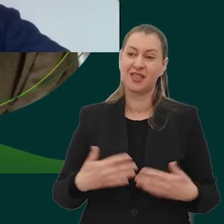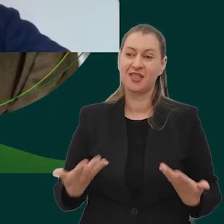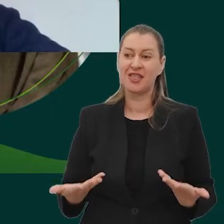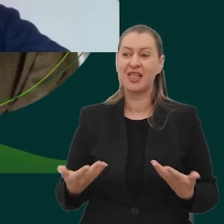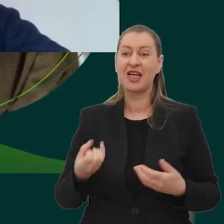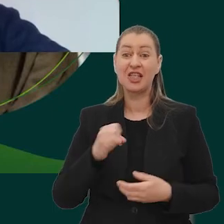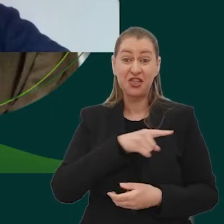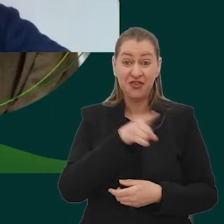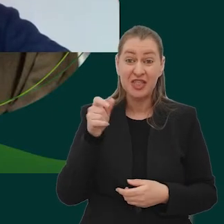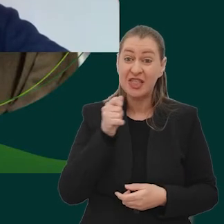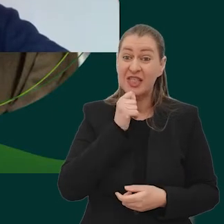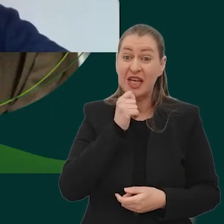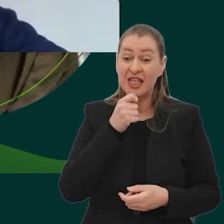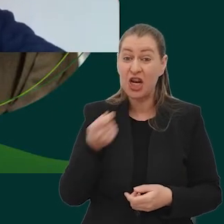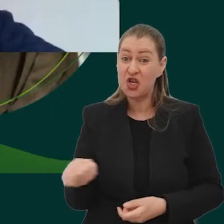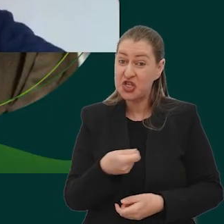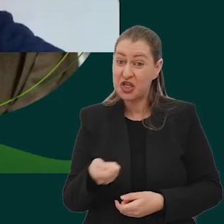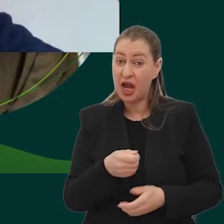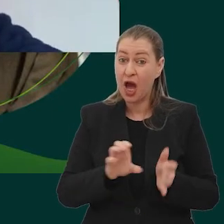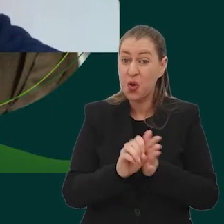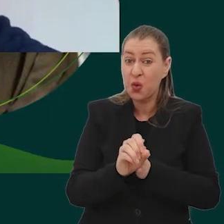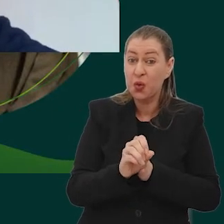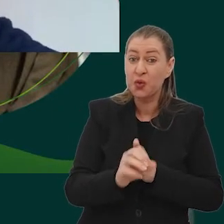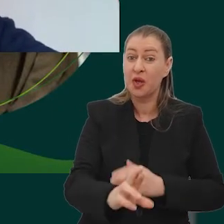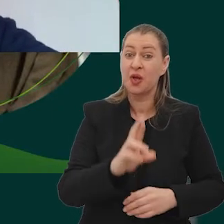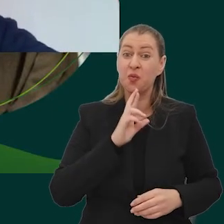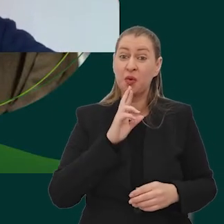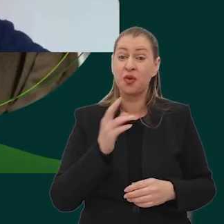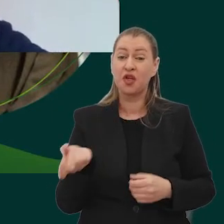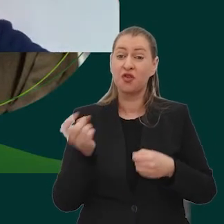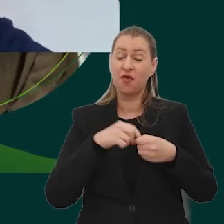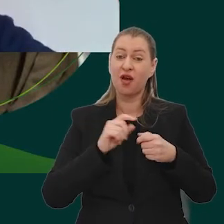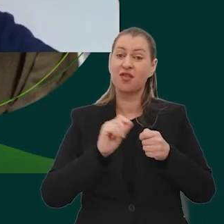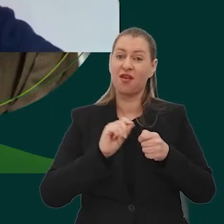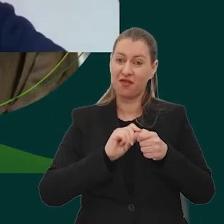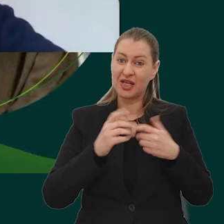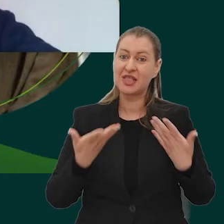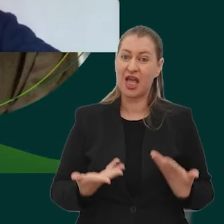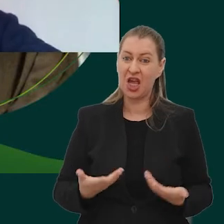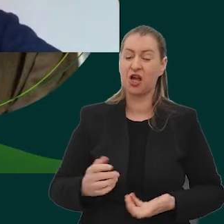Se vocês ainda não xingaram o Google e ele respondeu de volta, vocês têm que fazer isso.